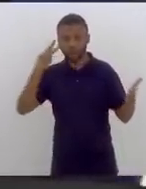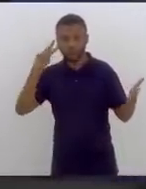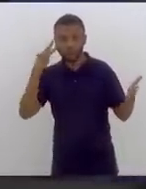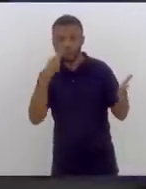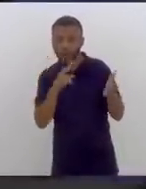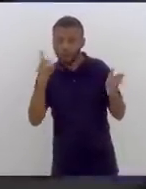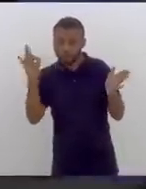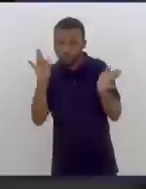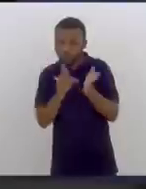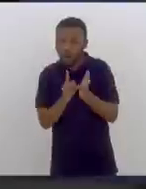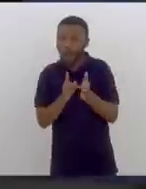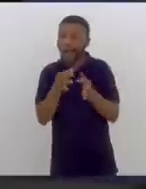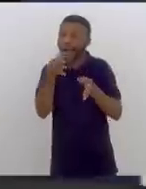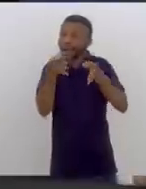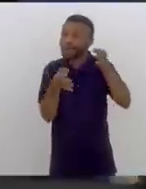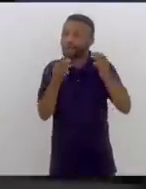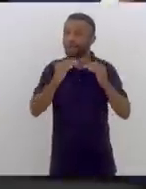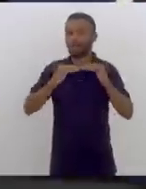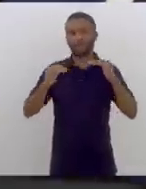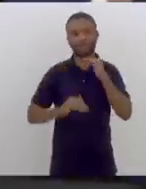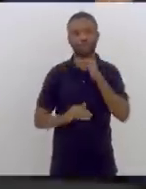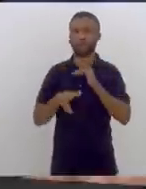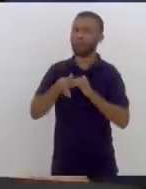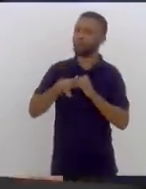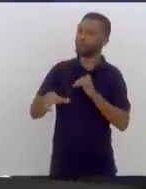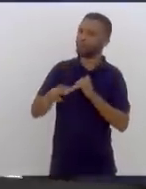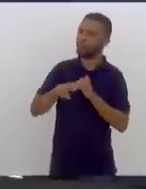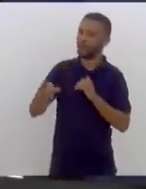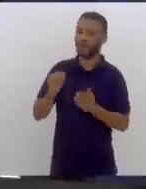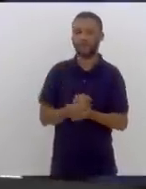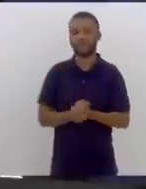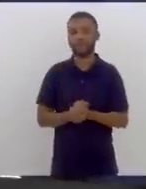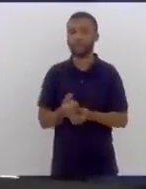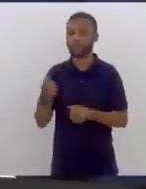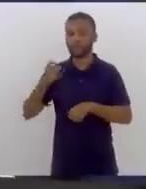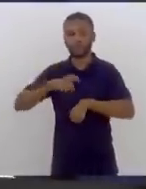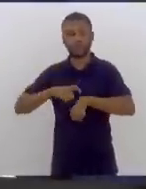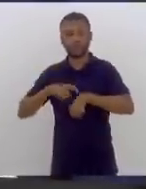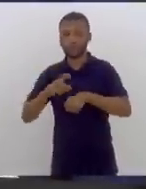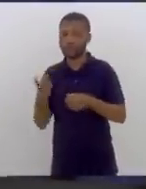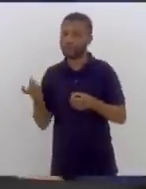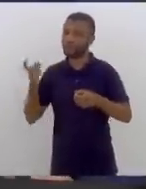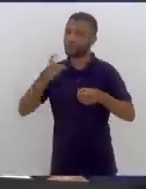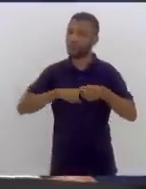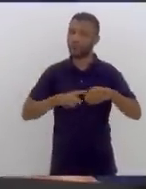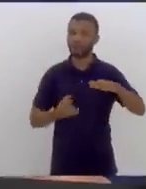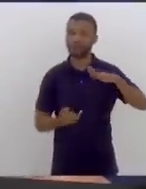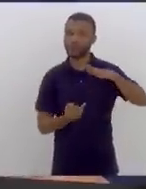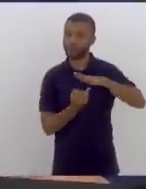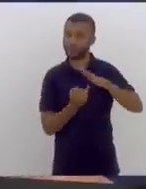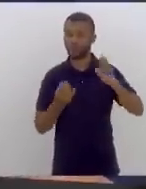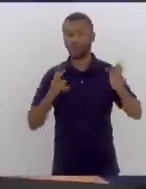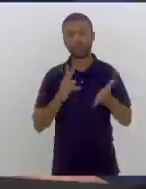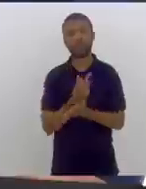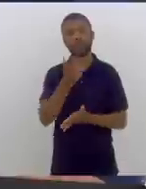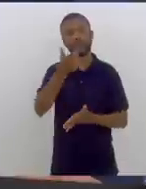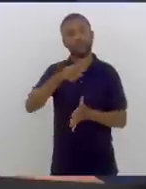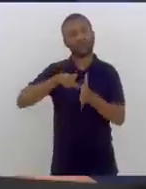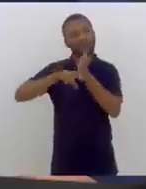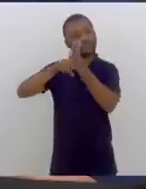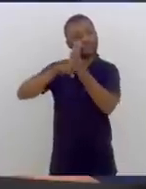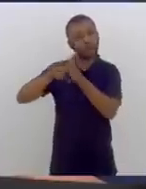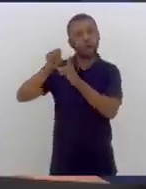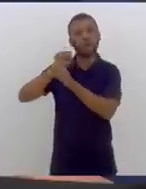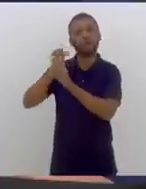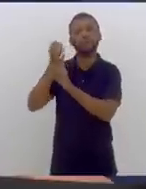de concreto e justiça Ao serem retornados para instituição aconteça novamente uma investigação